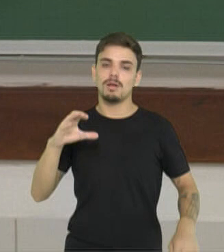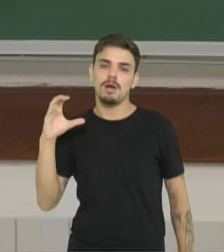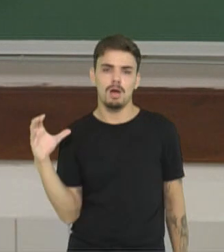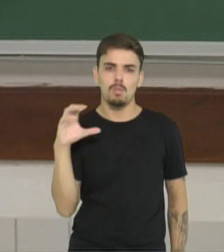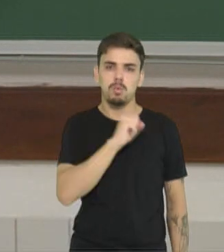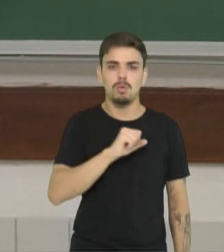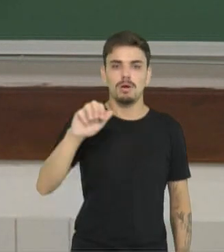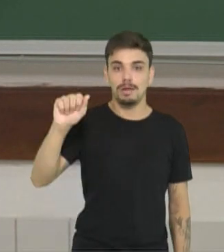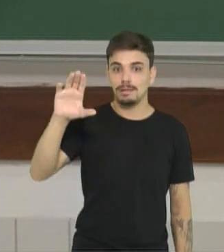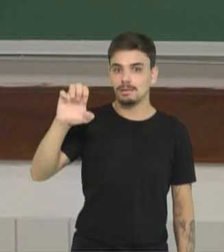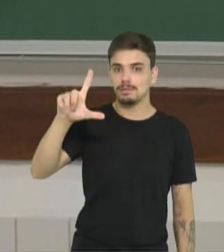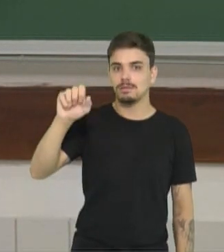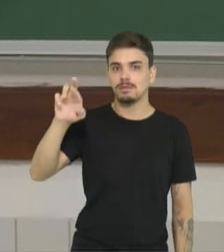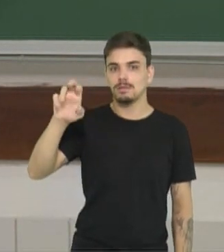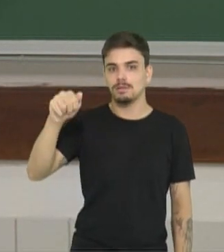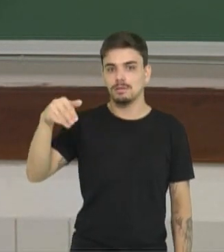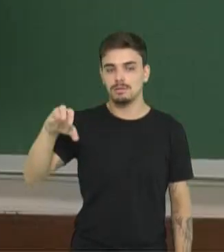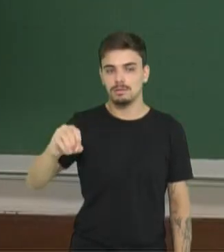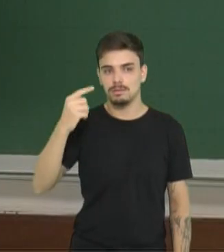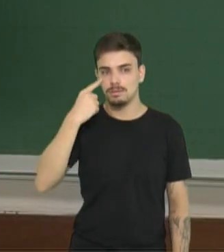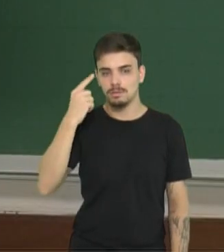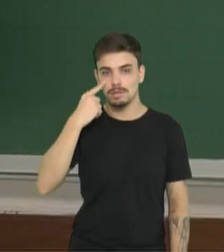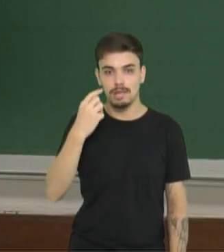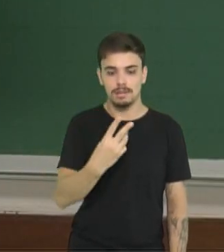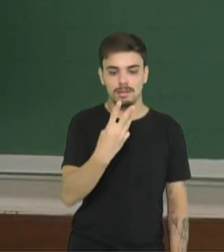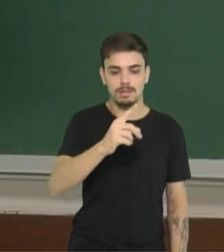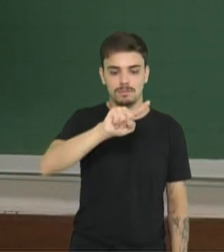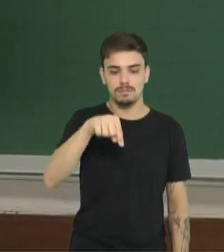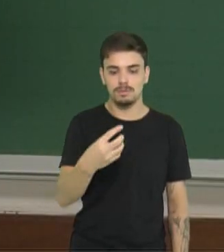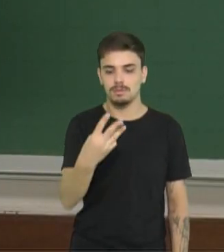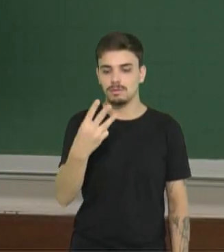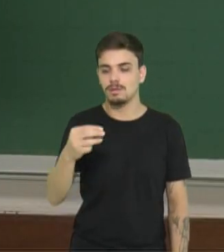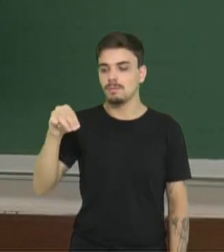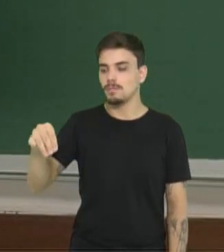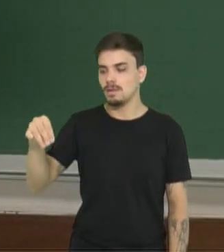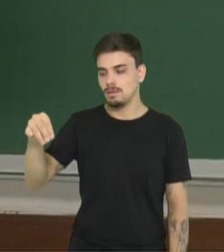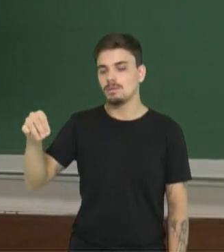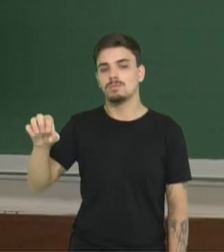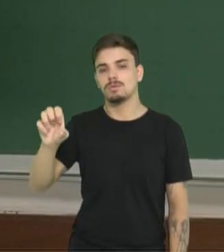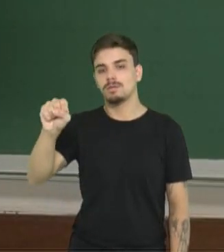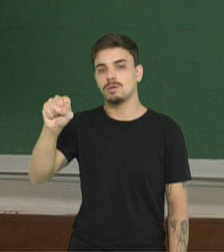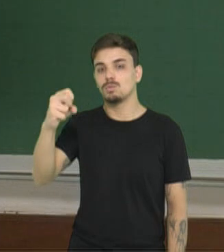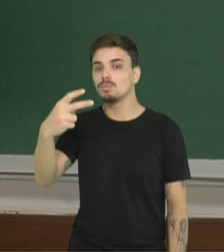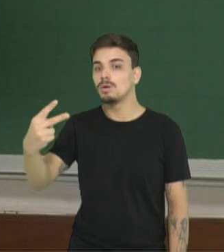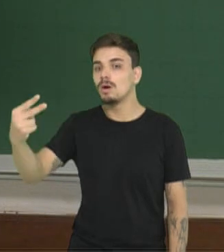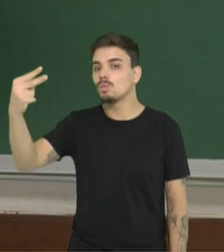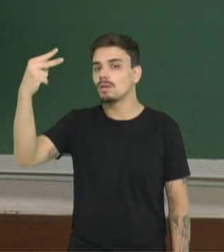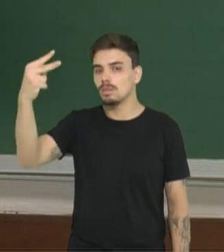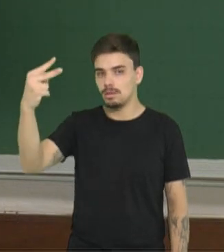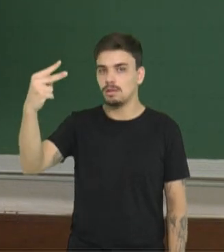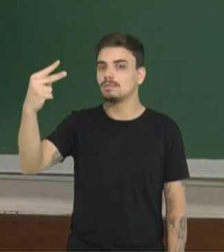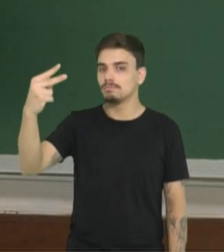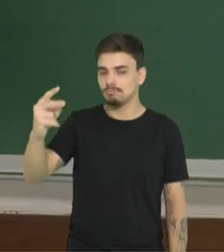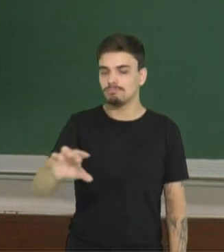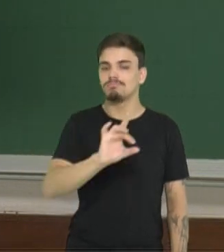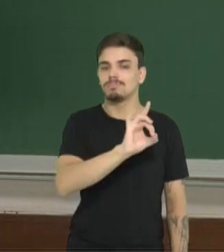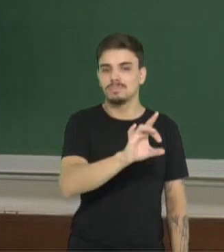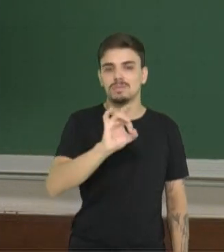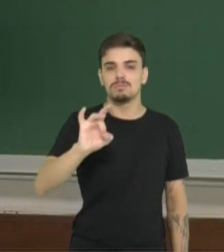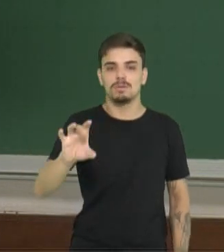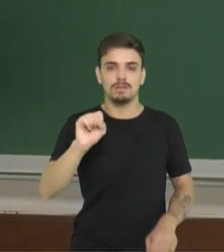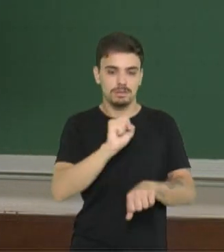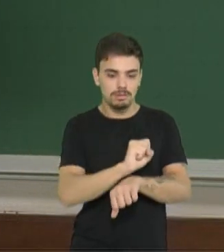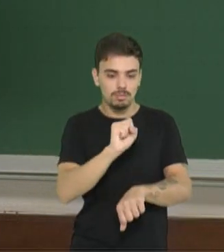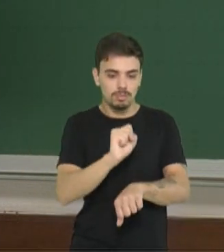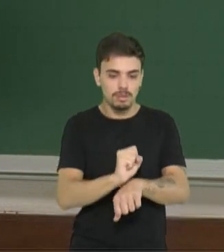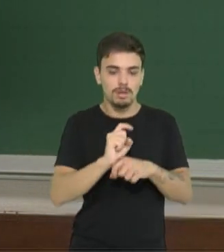então é 3,3 metros por segundo ao quadrado, certo? A cada segundo que passa,